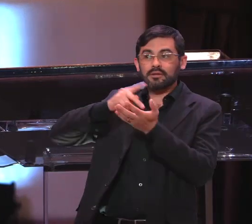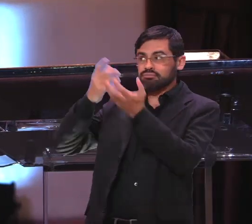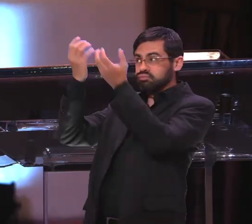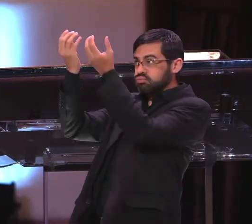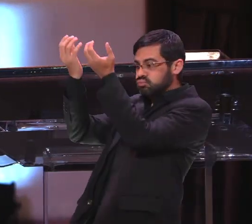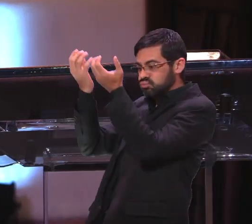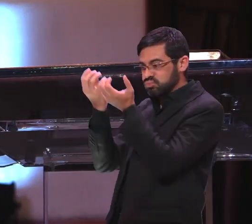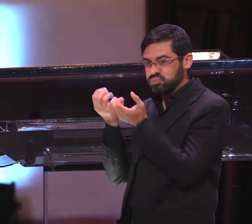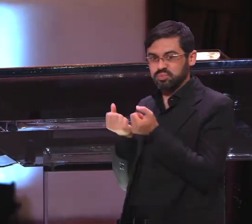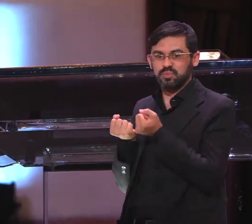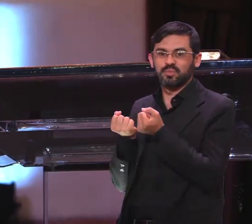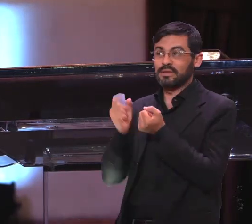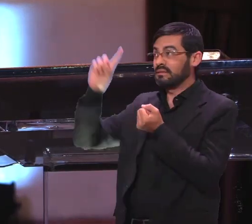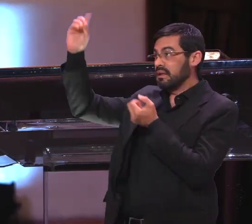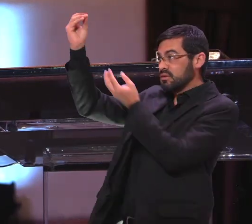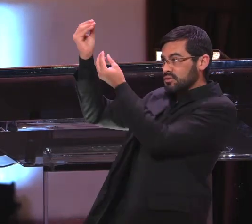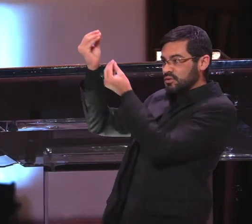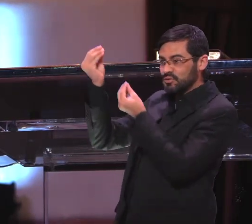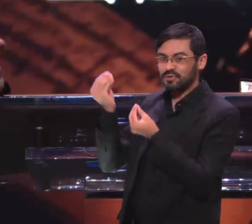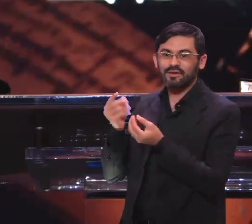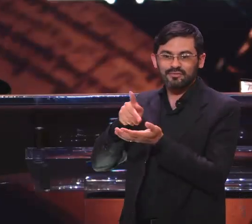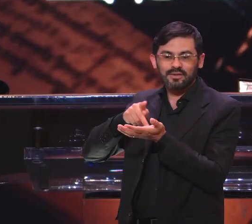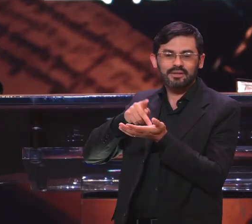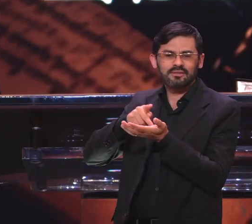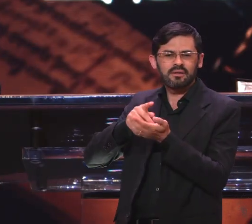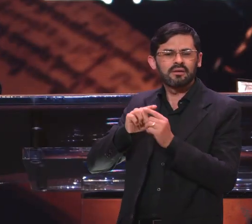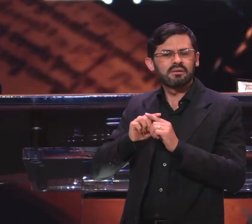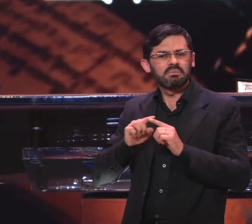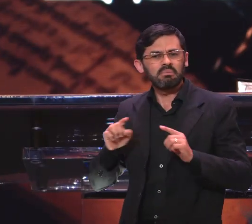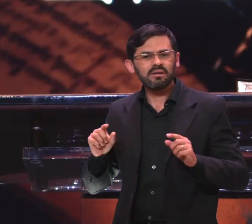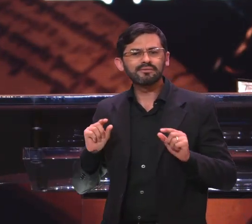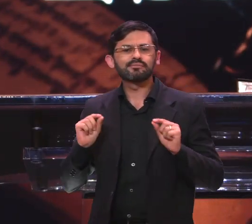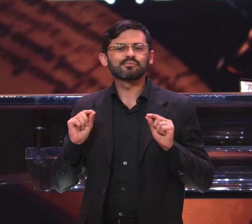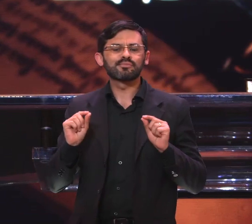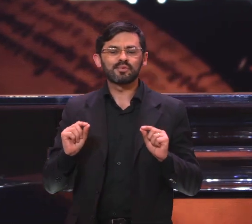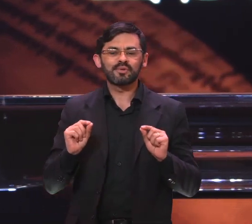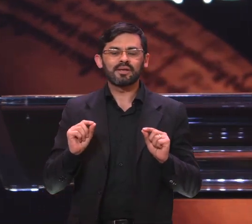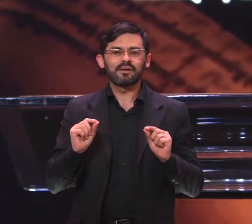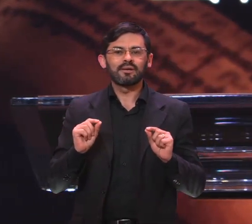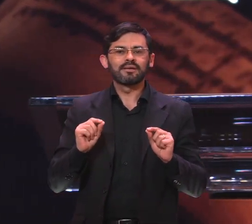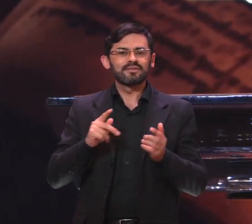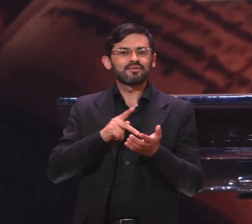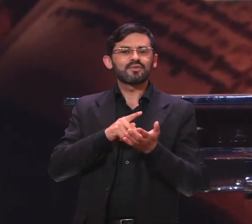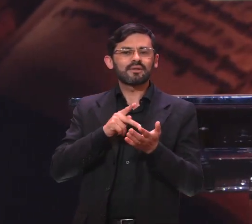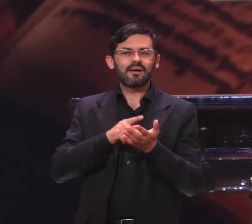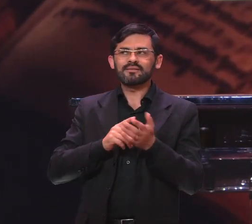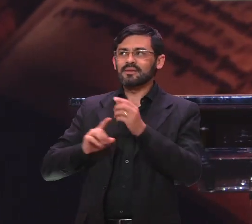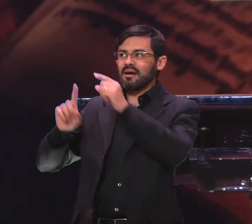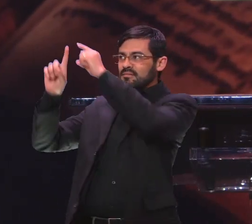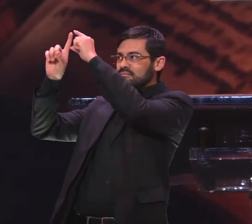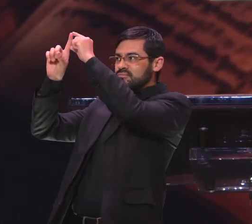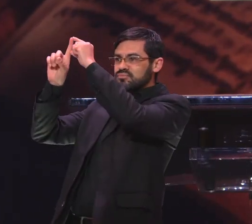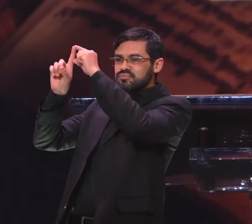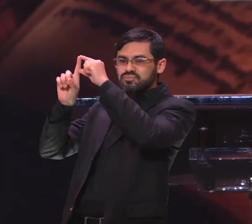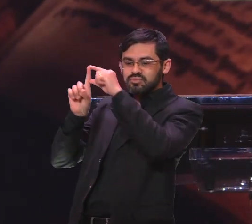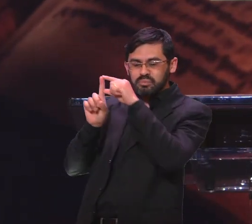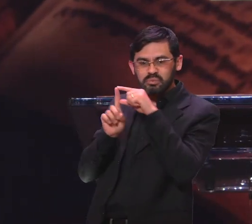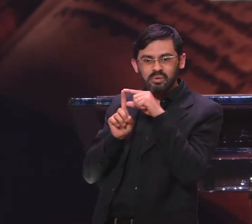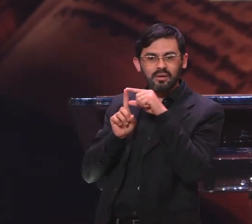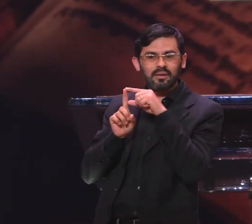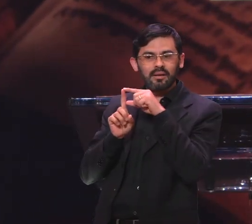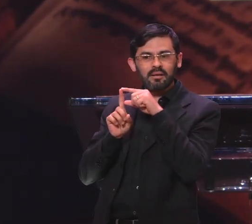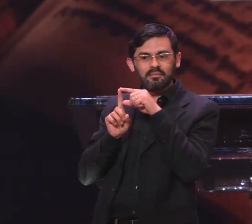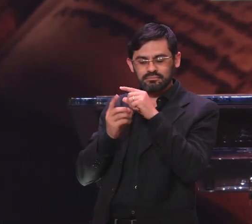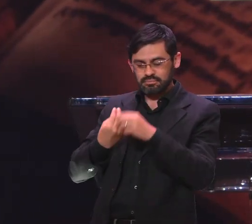recebida. E sabe o que me chama a atenção? É que ela é uma dádiva de Deus para a